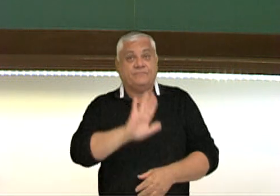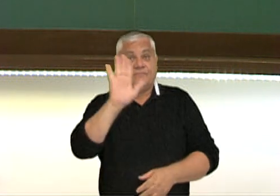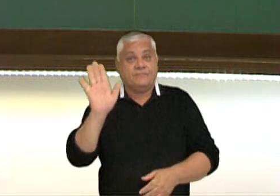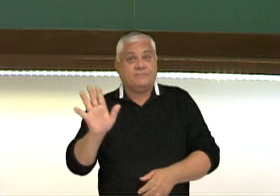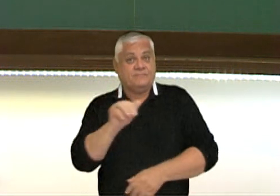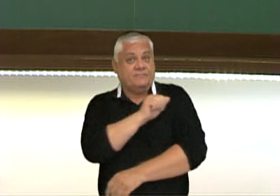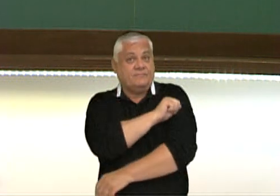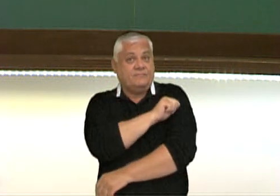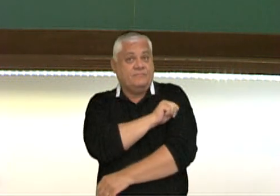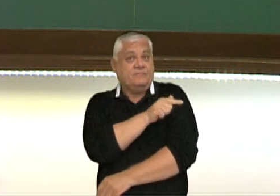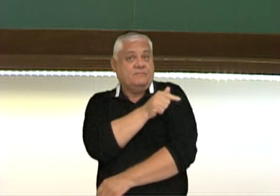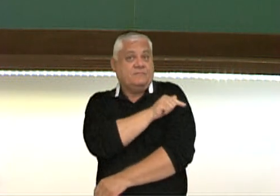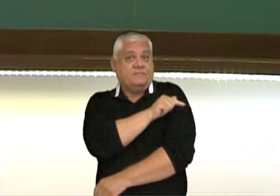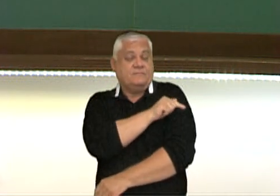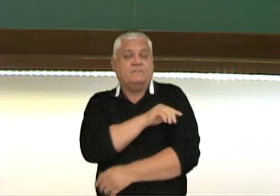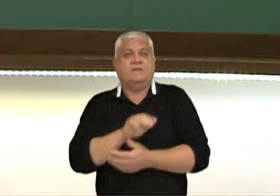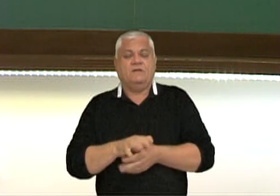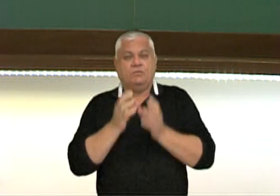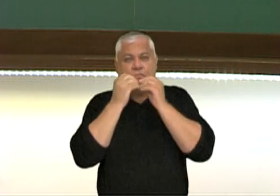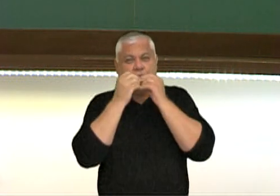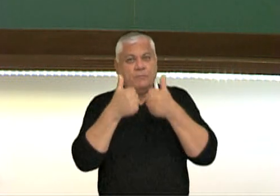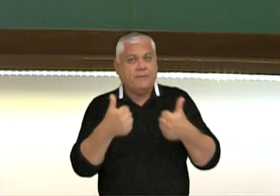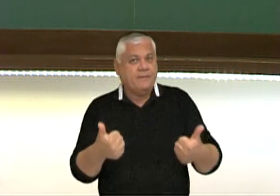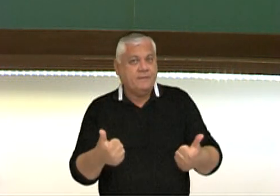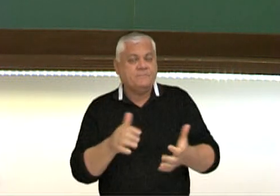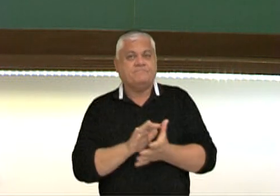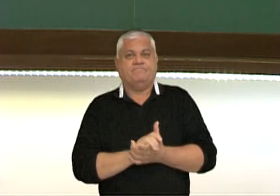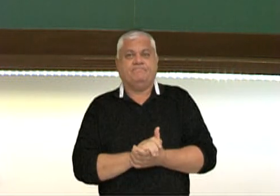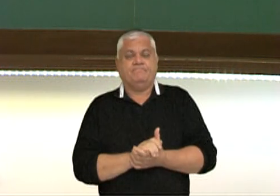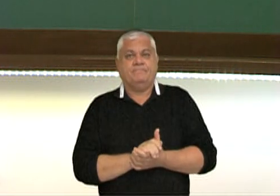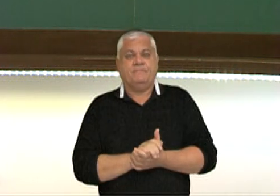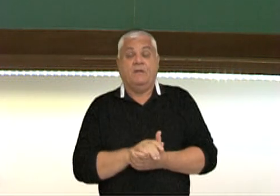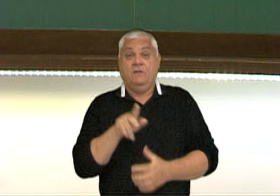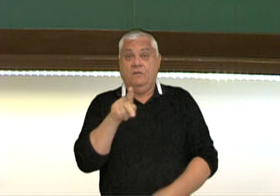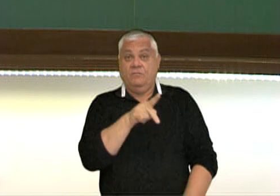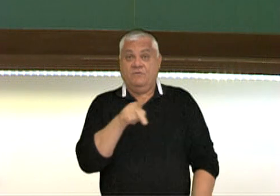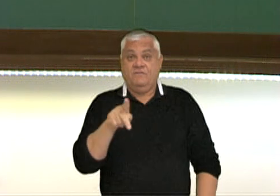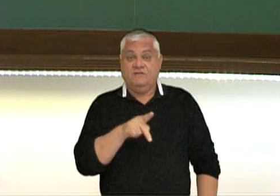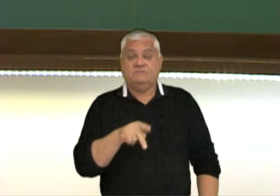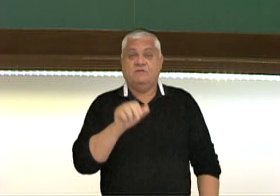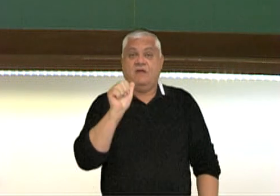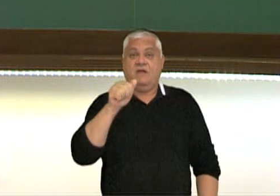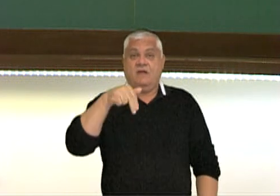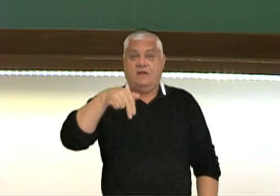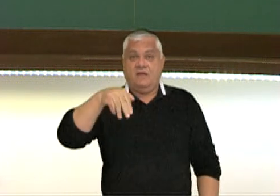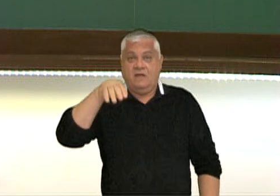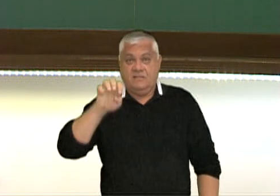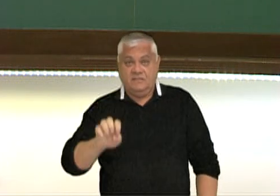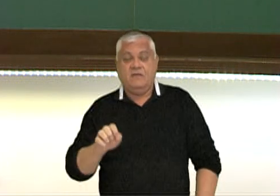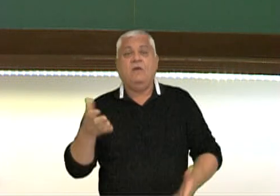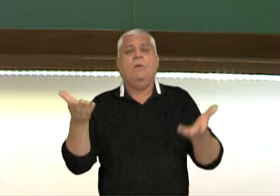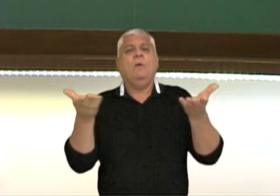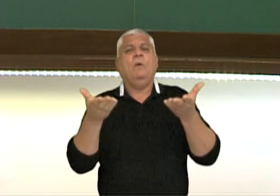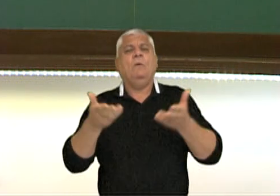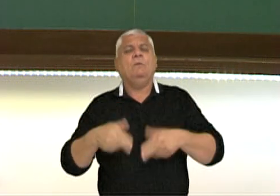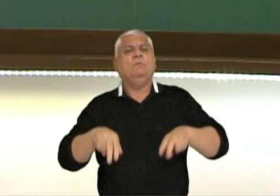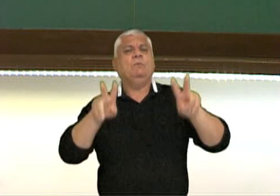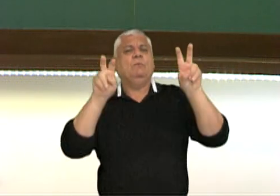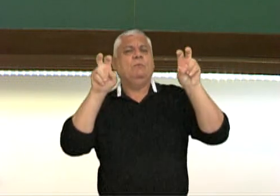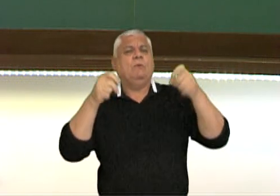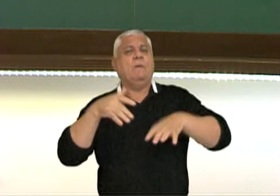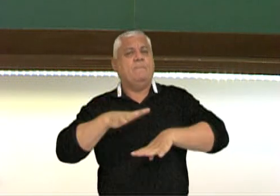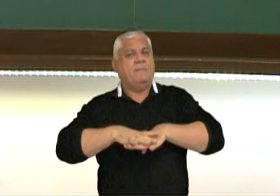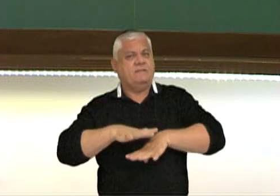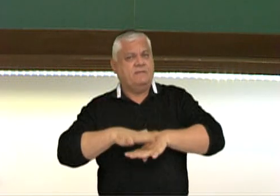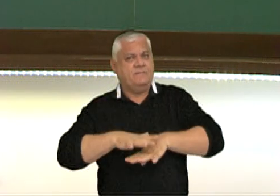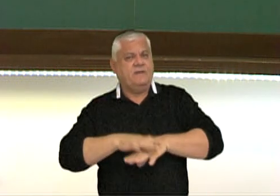Olá, estudantes do 7º ano, tudo bem com vocês? Eu me chamo a professora Anne e hoje nós vamos trabalhar